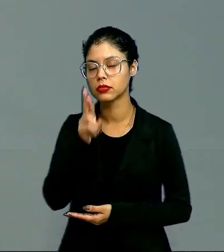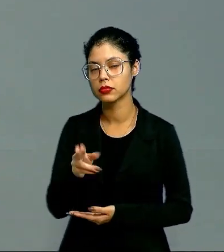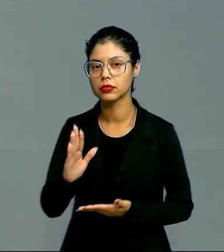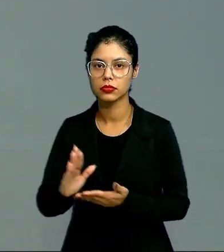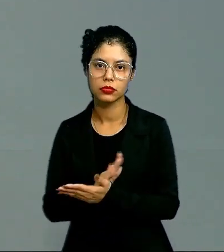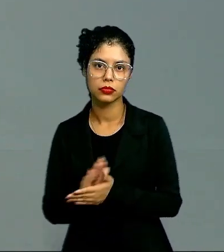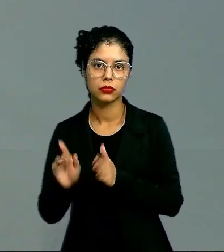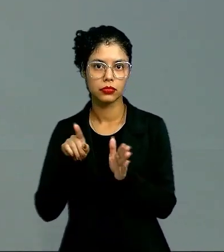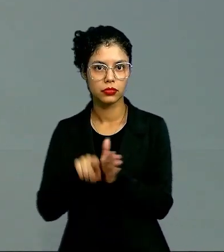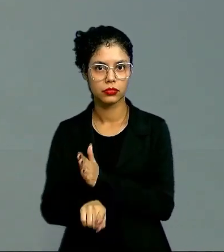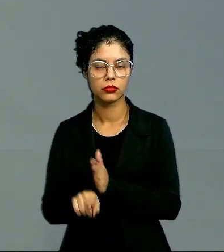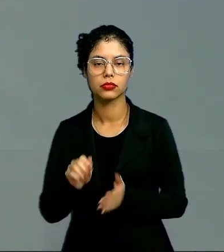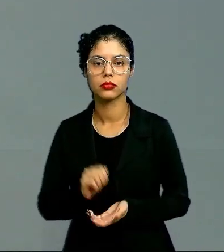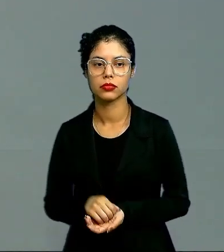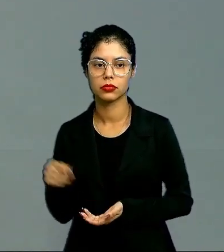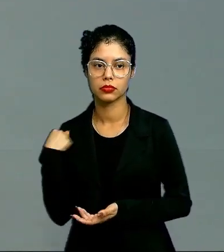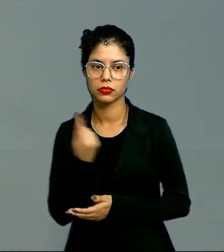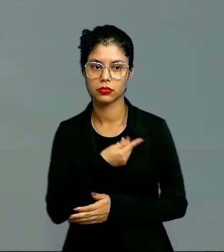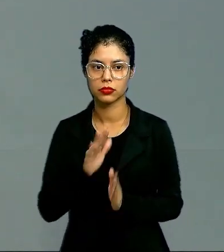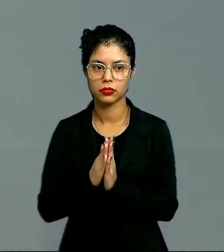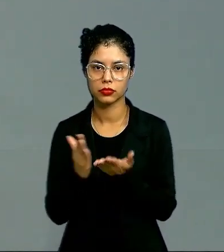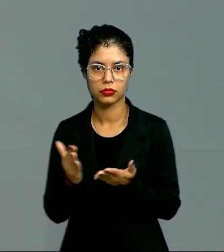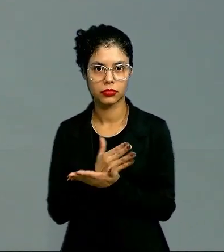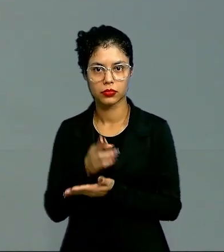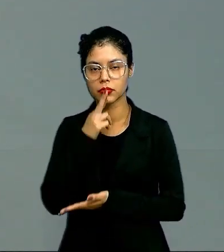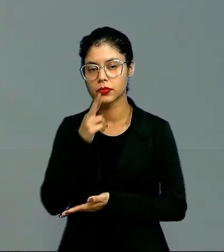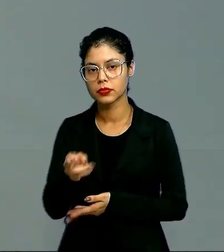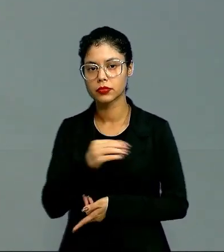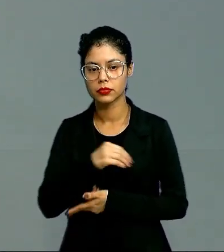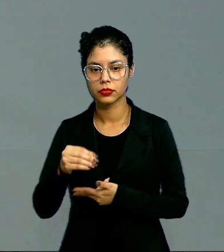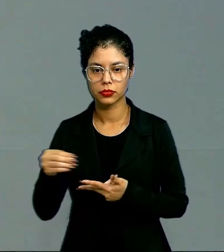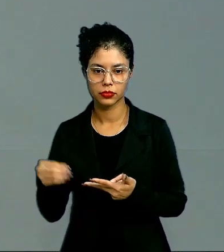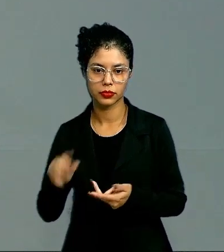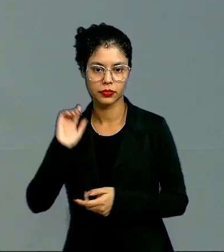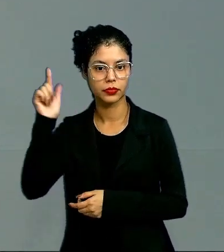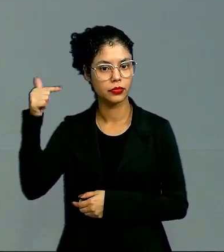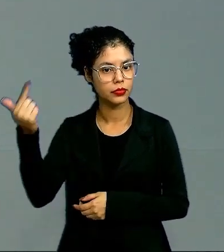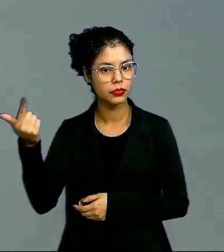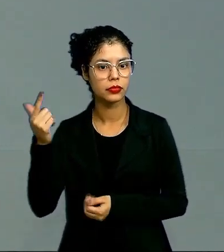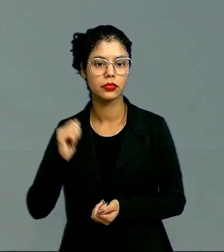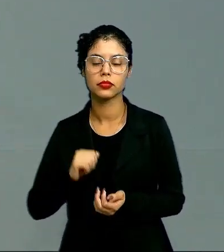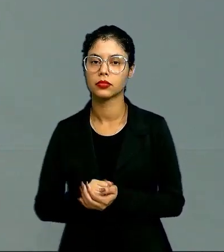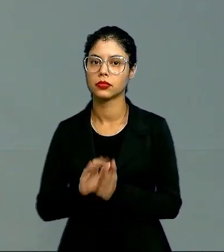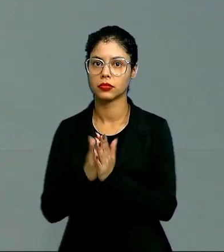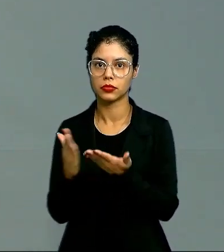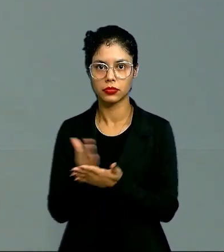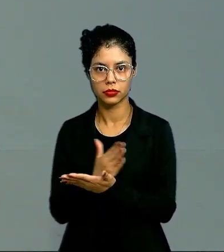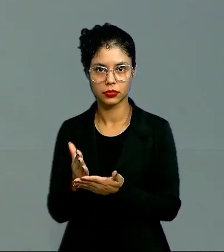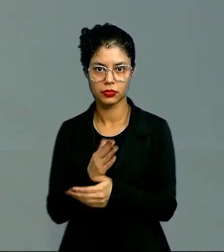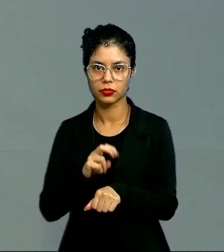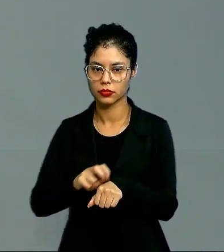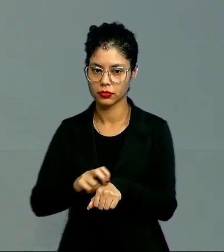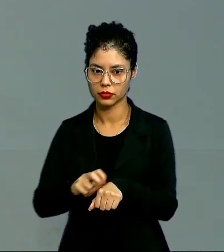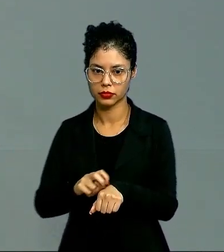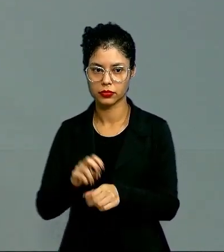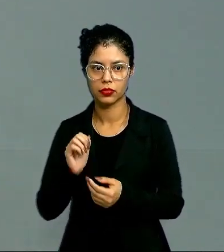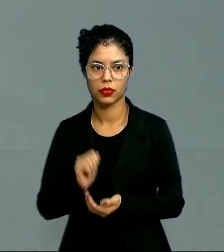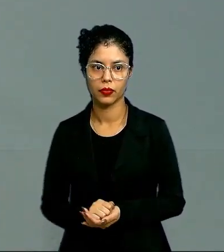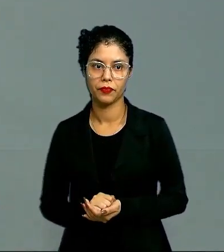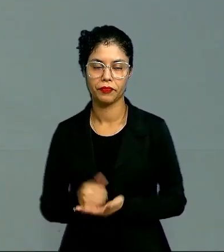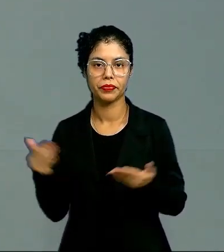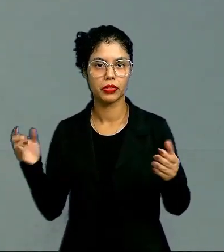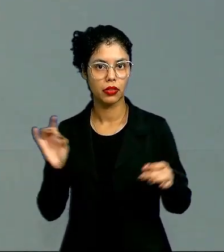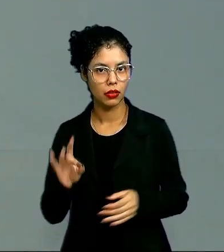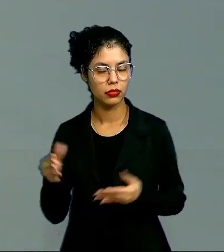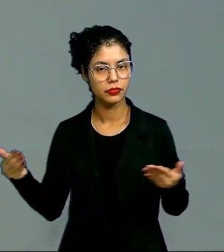algumas questões propostas do nosso livro Resolva Enem, aquele livrinho da capinha verde. Somente